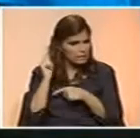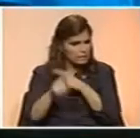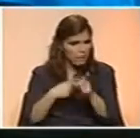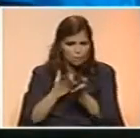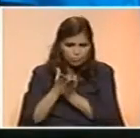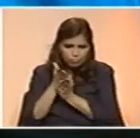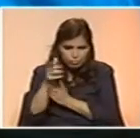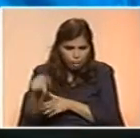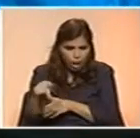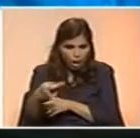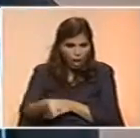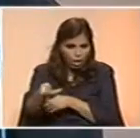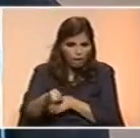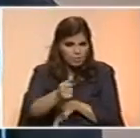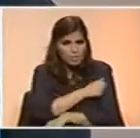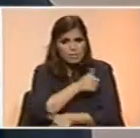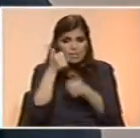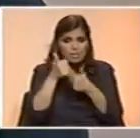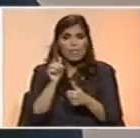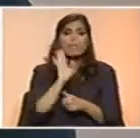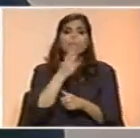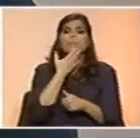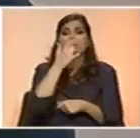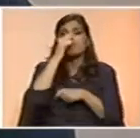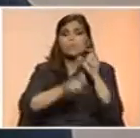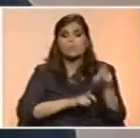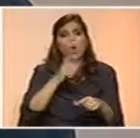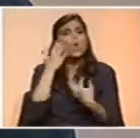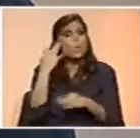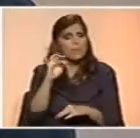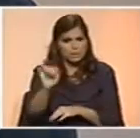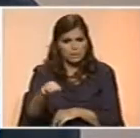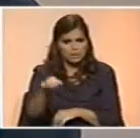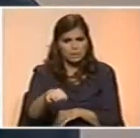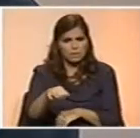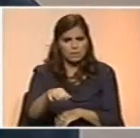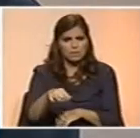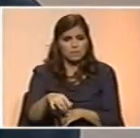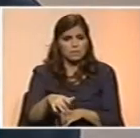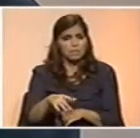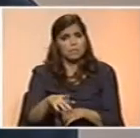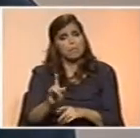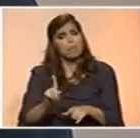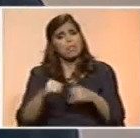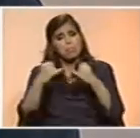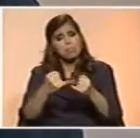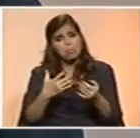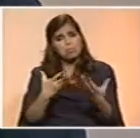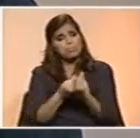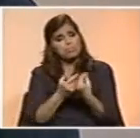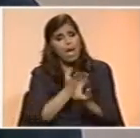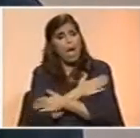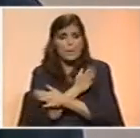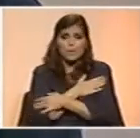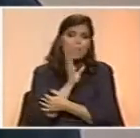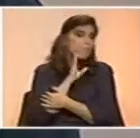está Sim, na isso cidade? Depois também depende das pessoas. Normalmente sim, eles depois tornam-se amigos e ficam, mas também depende